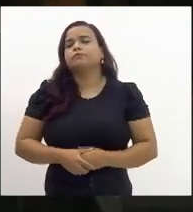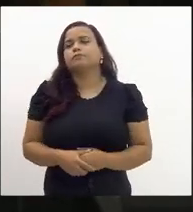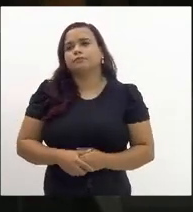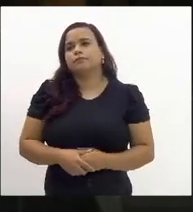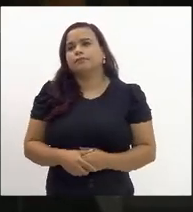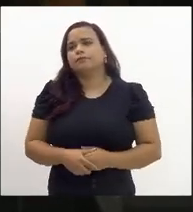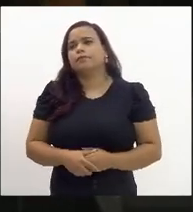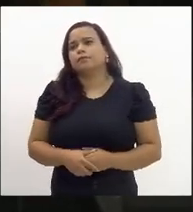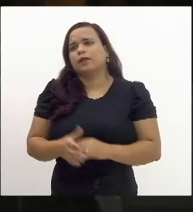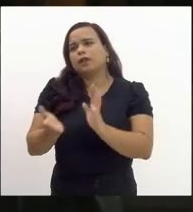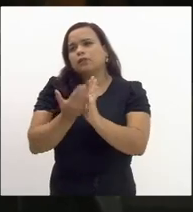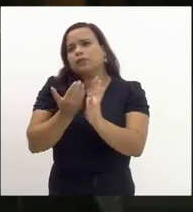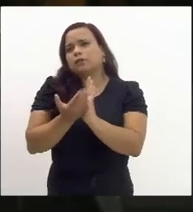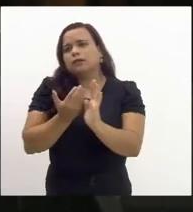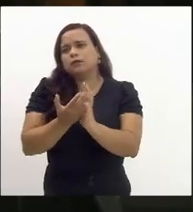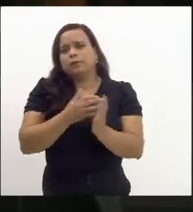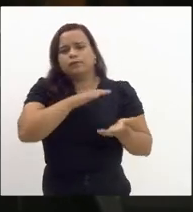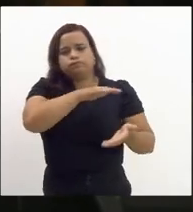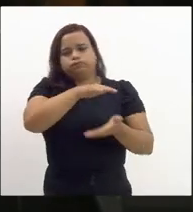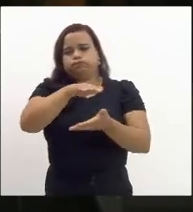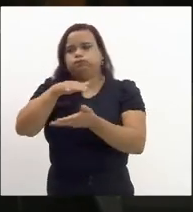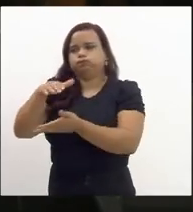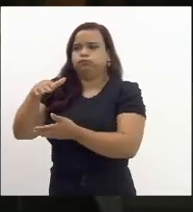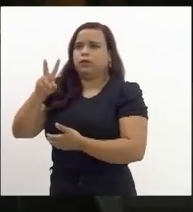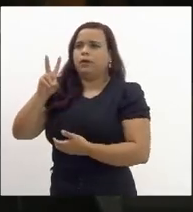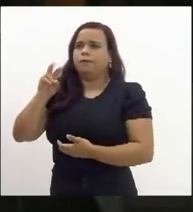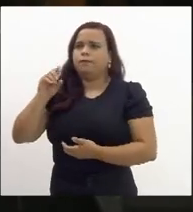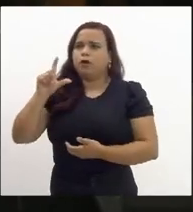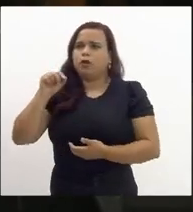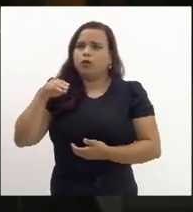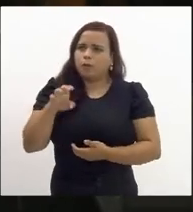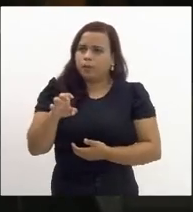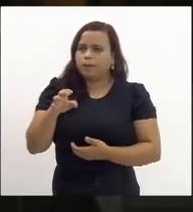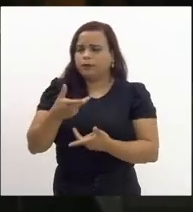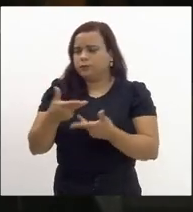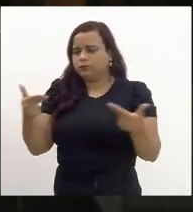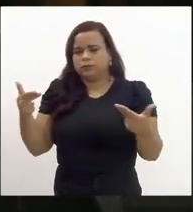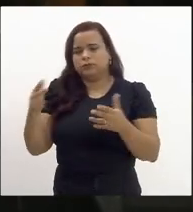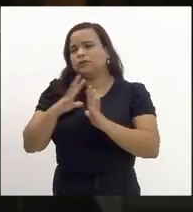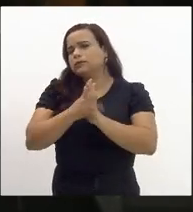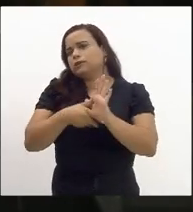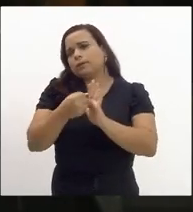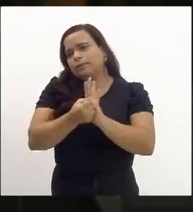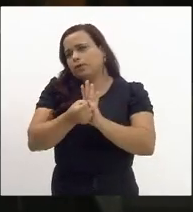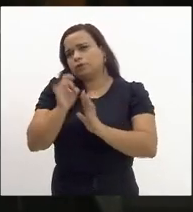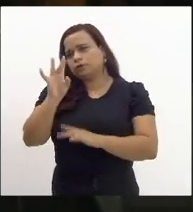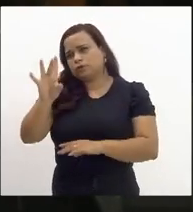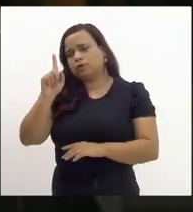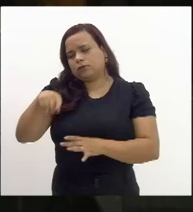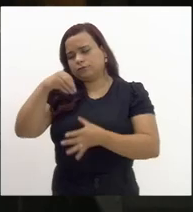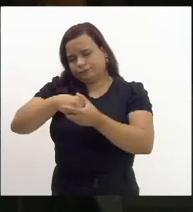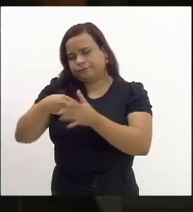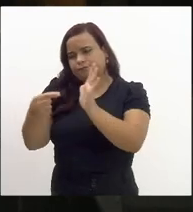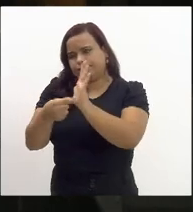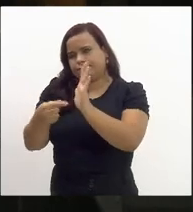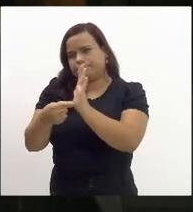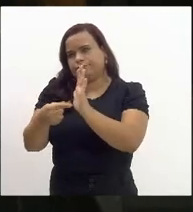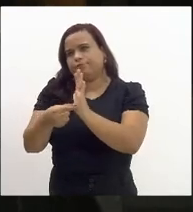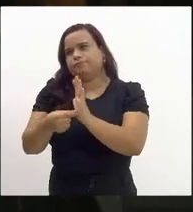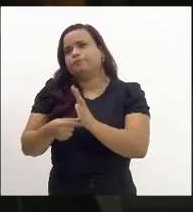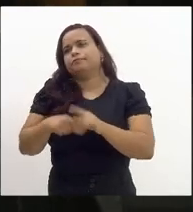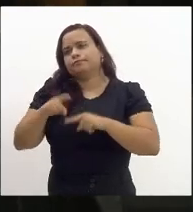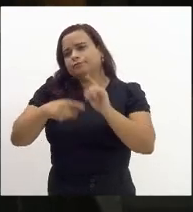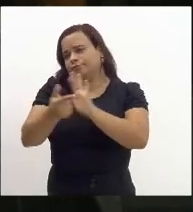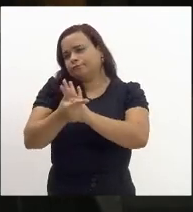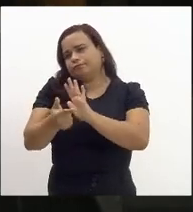ninguém hoje tem compartimento para guardar tanto material em